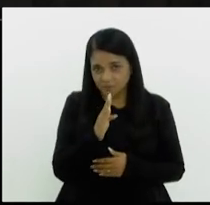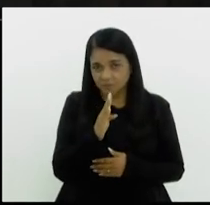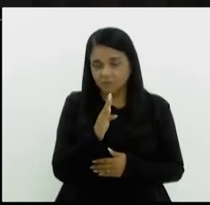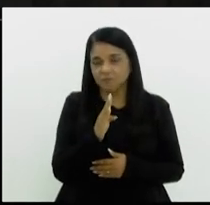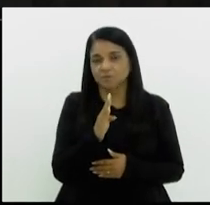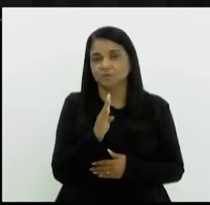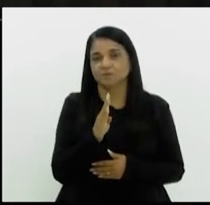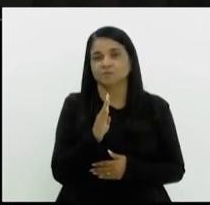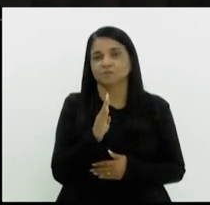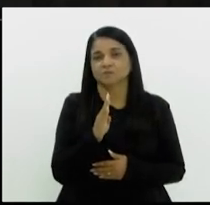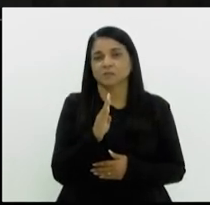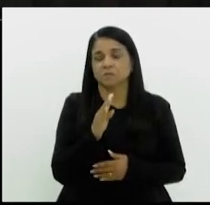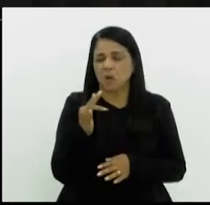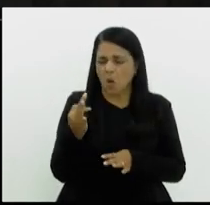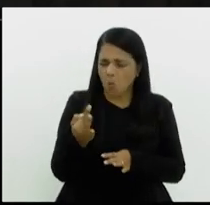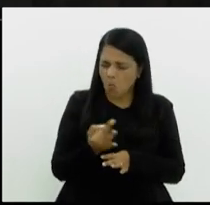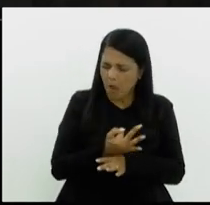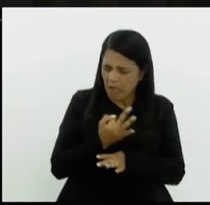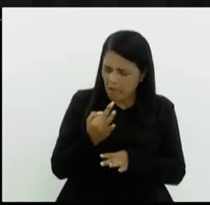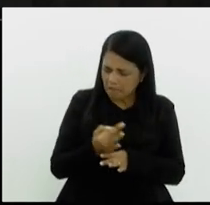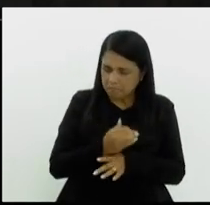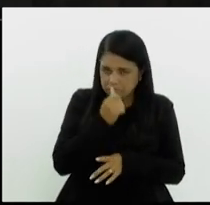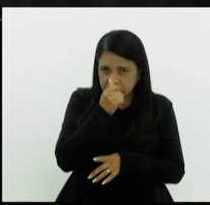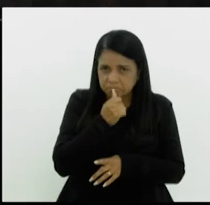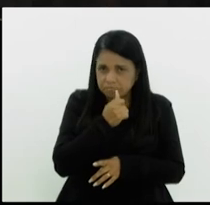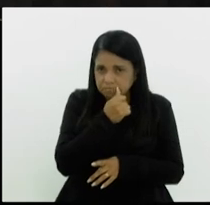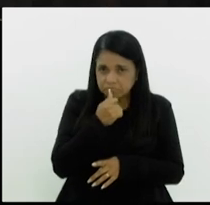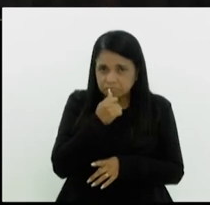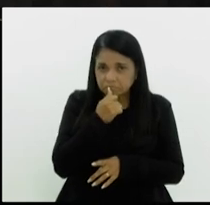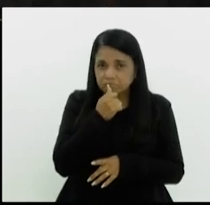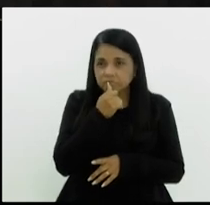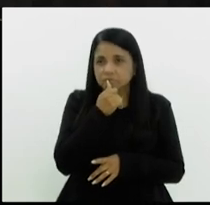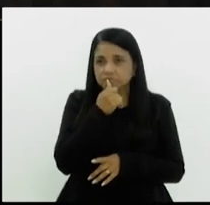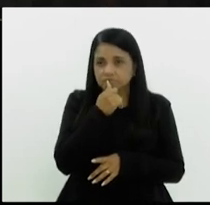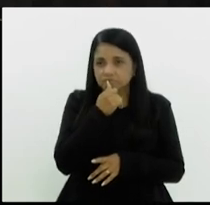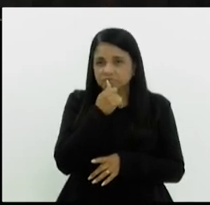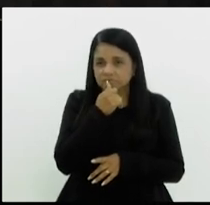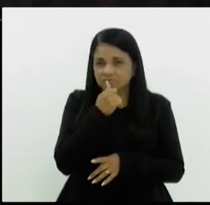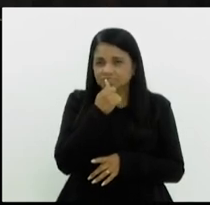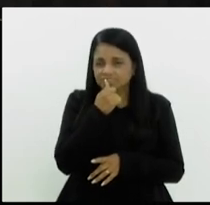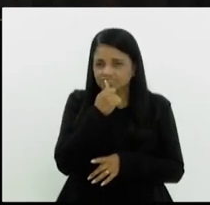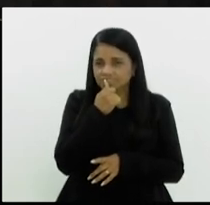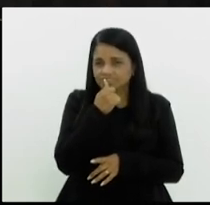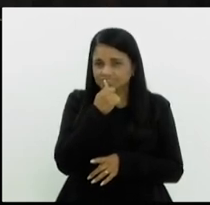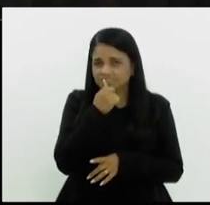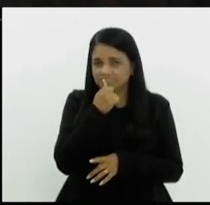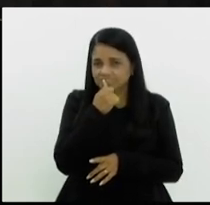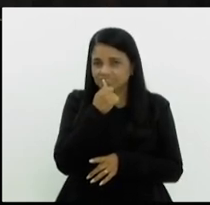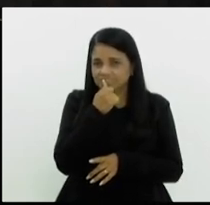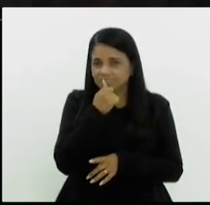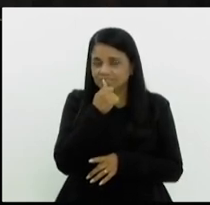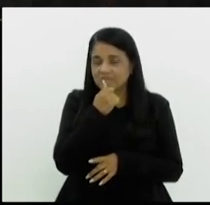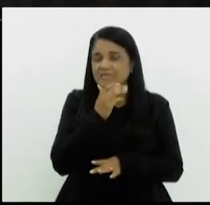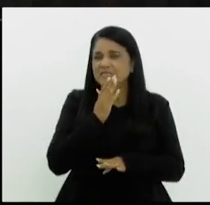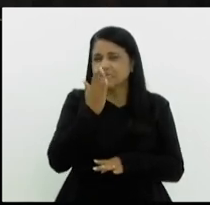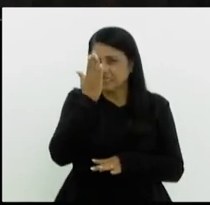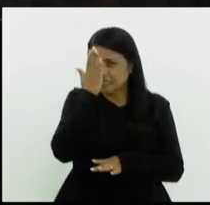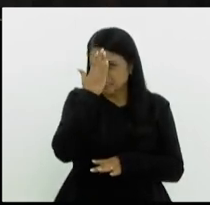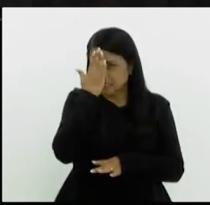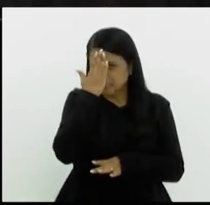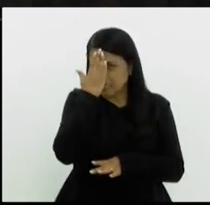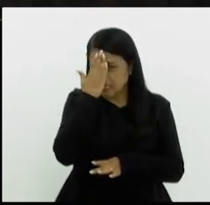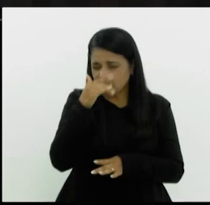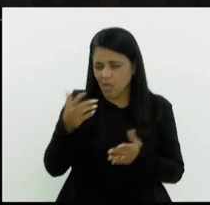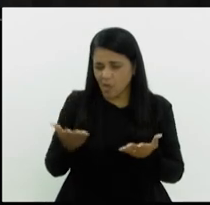para aguentar mais sacrifícios, é muito difícil, sabe, quando a gente sabe que nesse instante, na